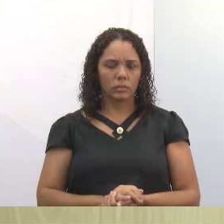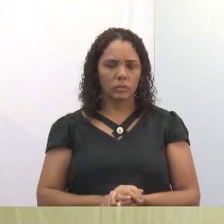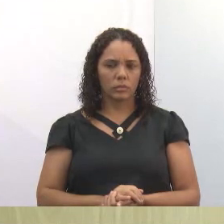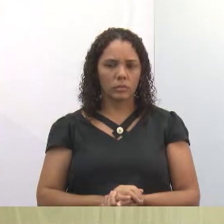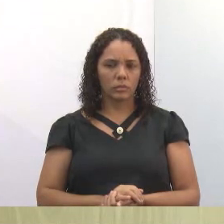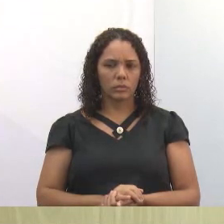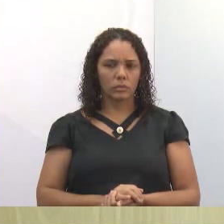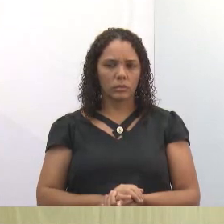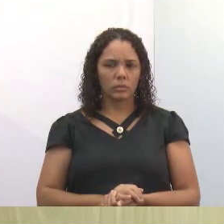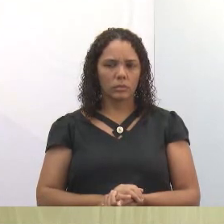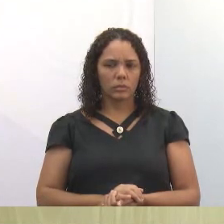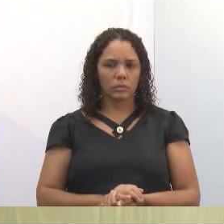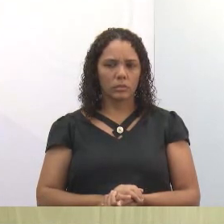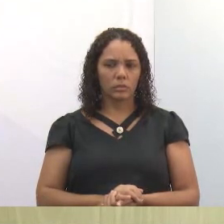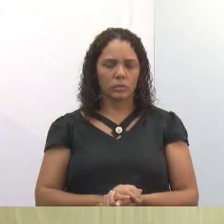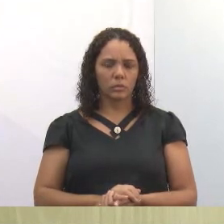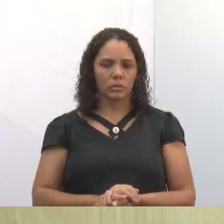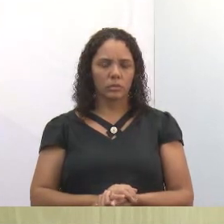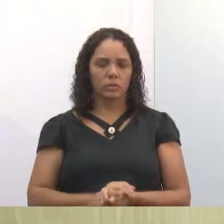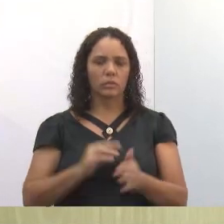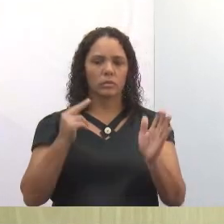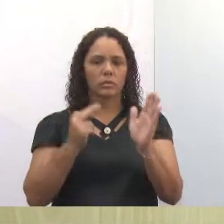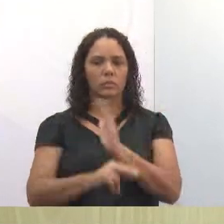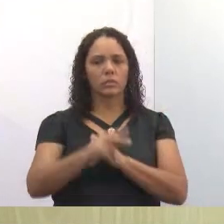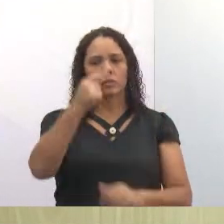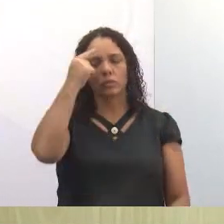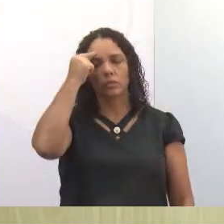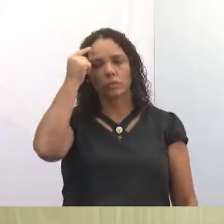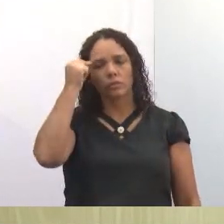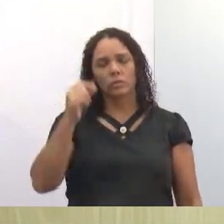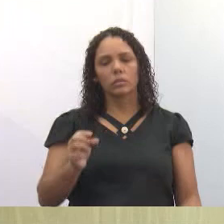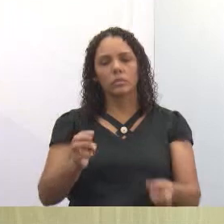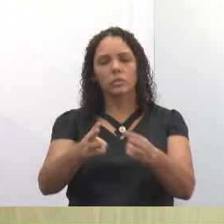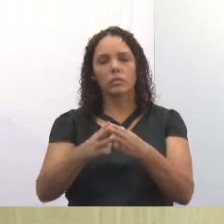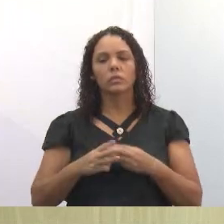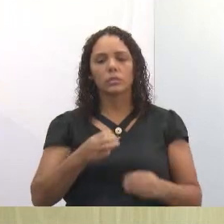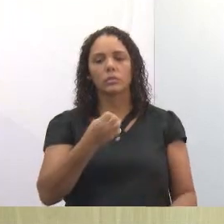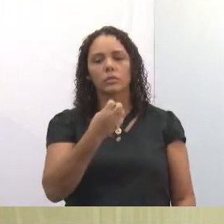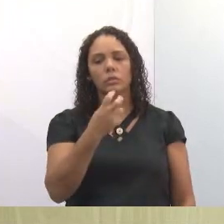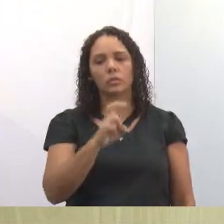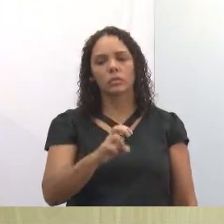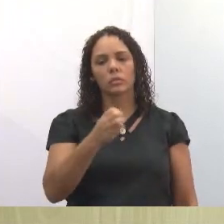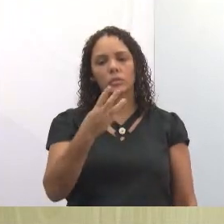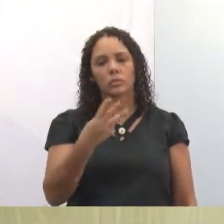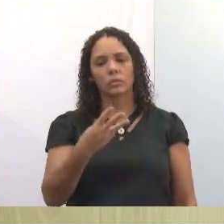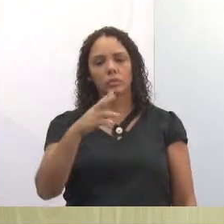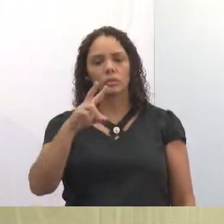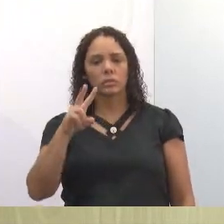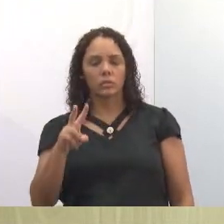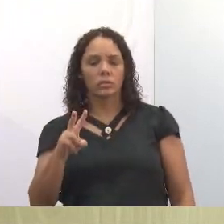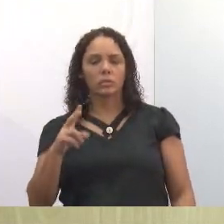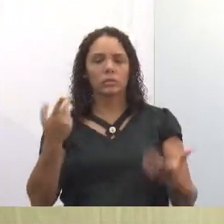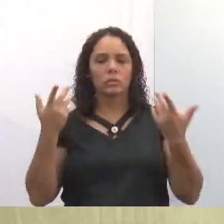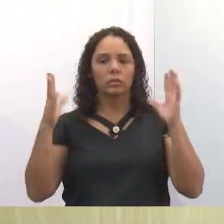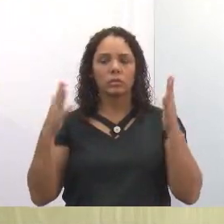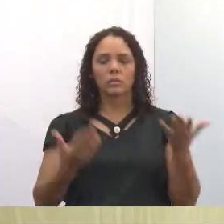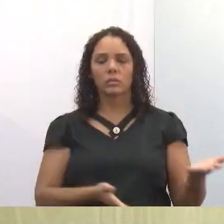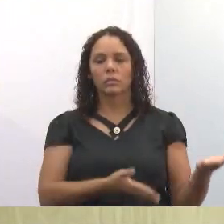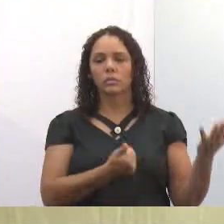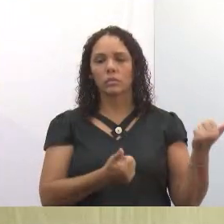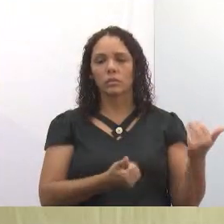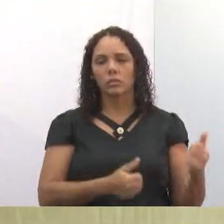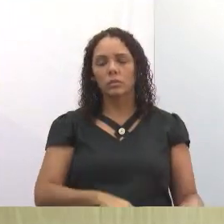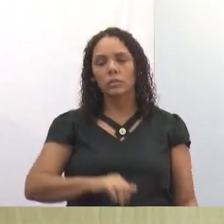2023-2024, do Rotary Clube Jacareí Oeste. Autoria, Edgar Sasaki. Moção 532. Moção congratulatória à jovem Laura Maria